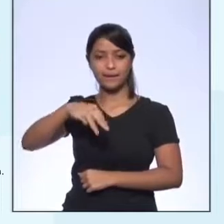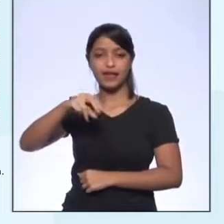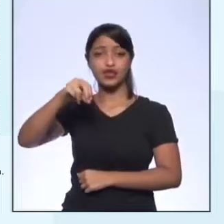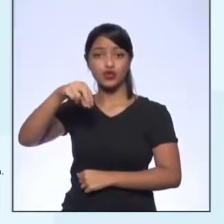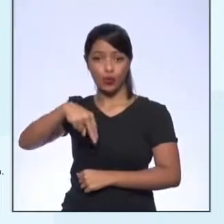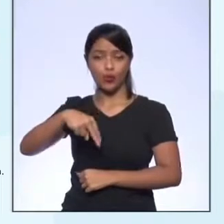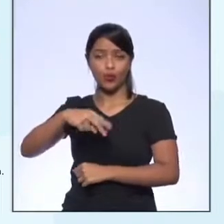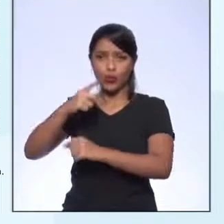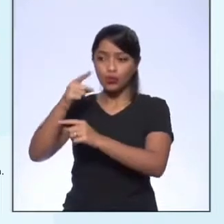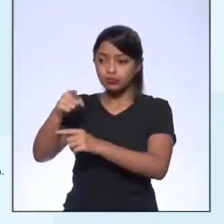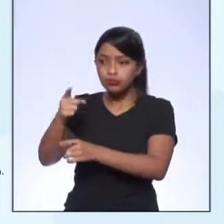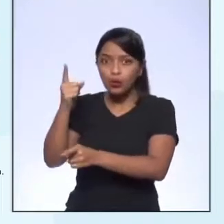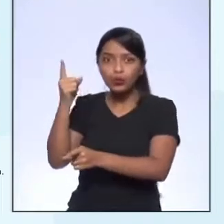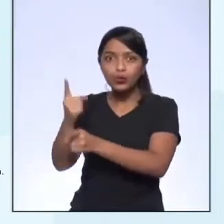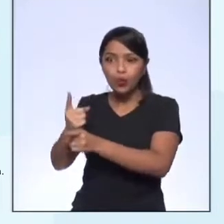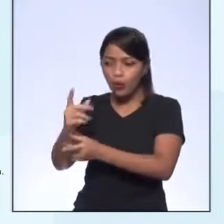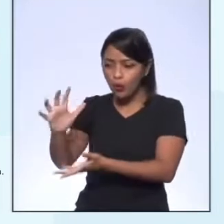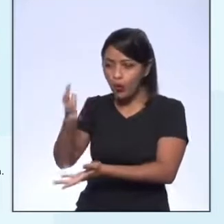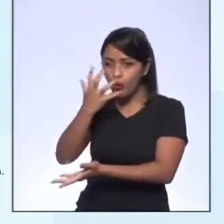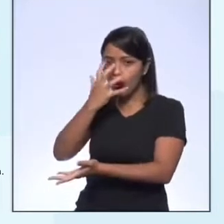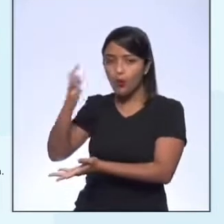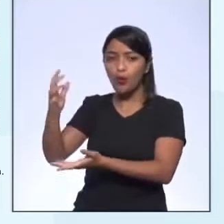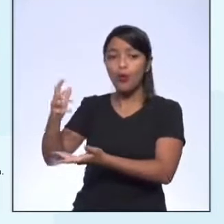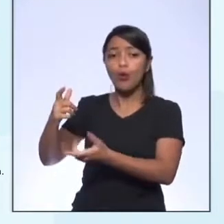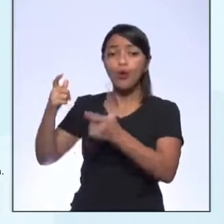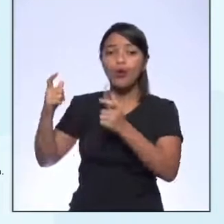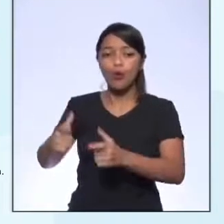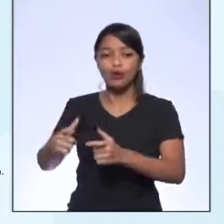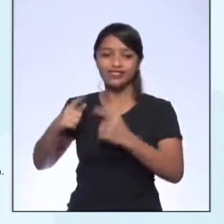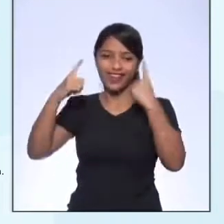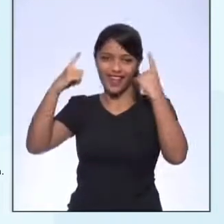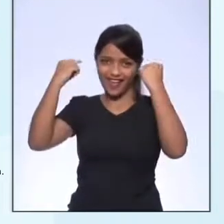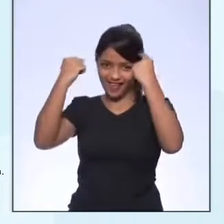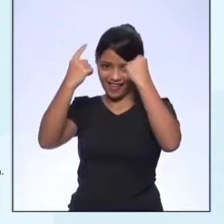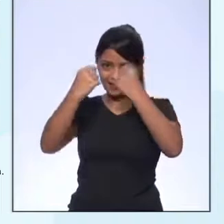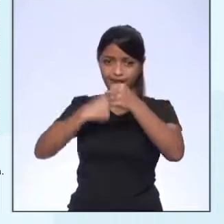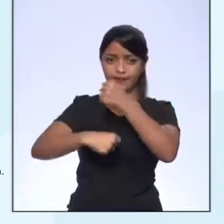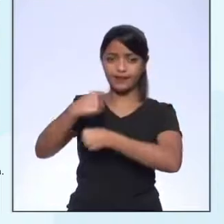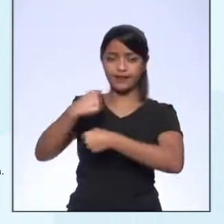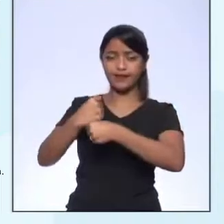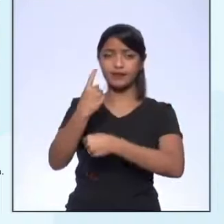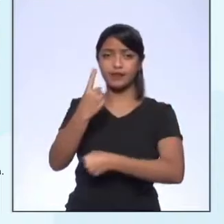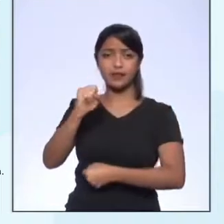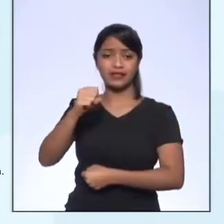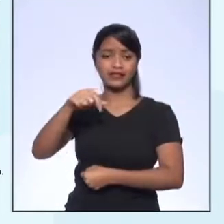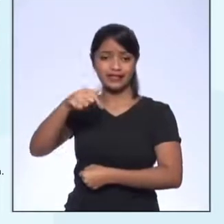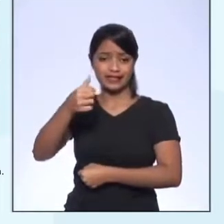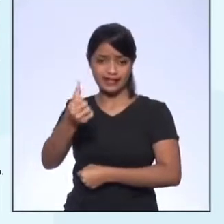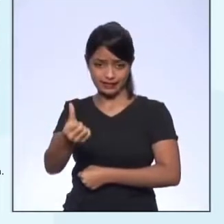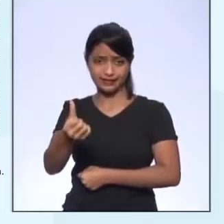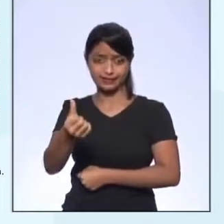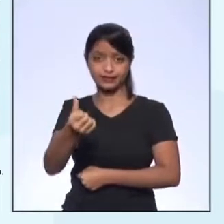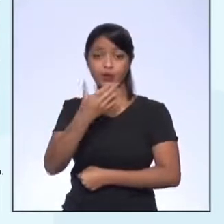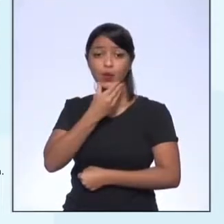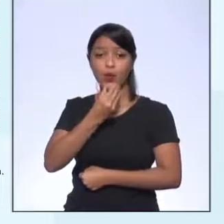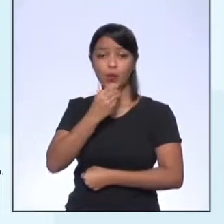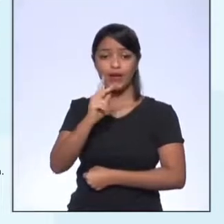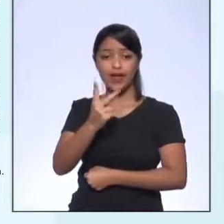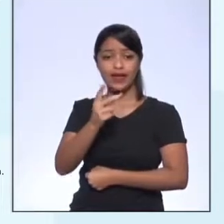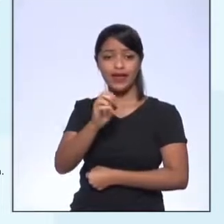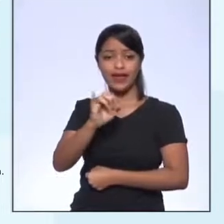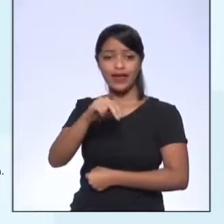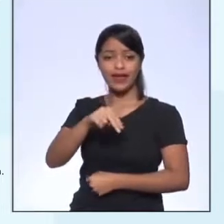Grécia, em 1876, por Heinrich Schliemann. É uma máscara funerária de ouro e que cobria